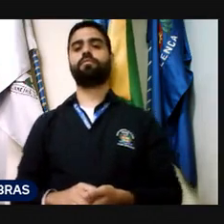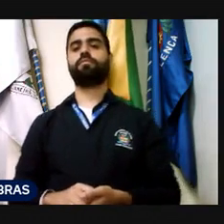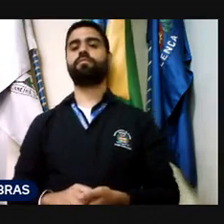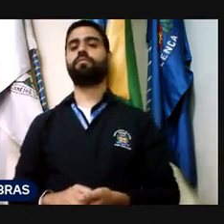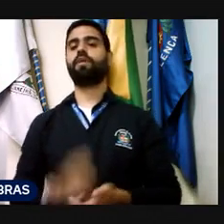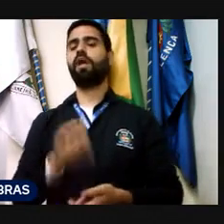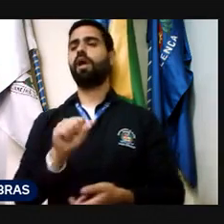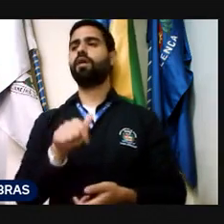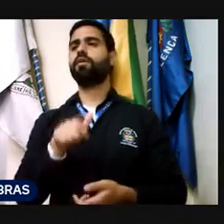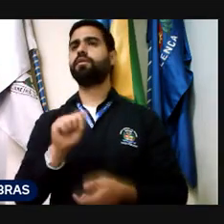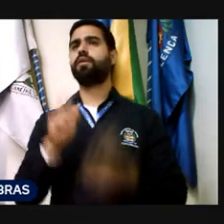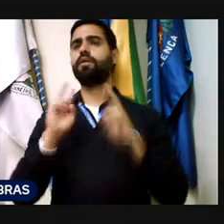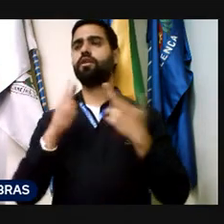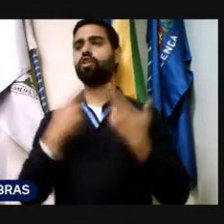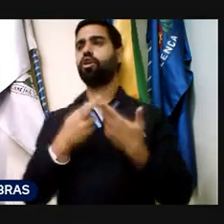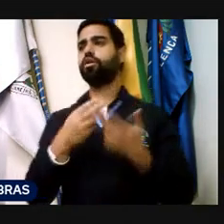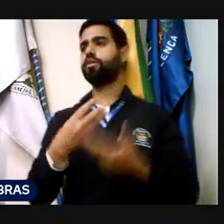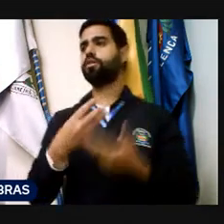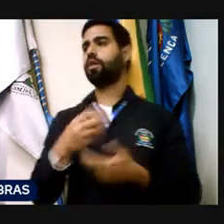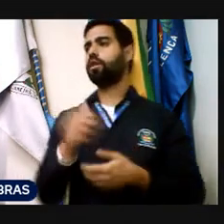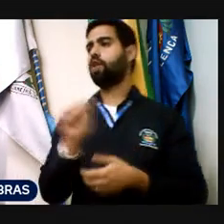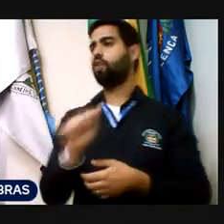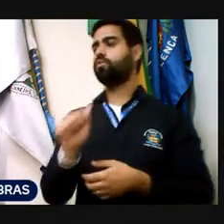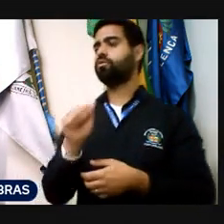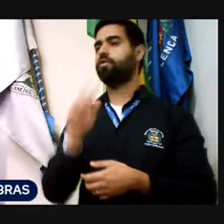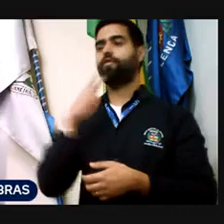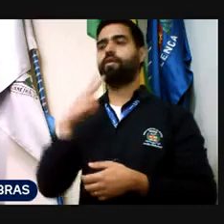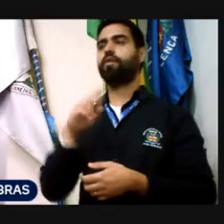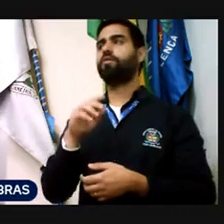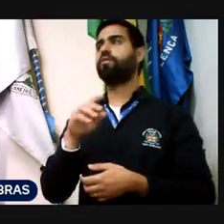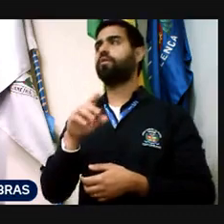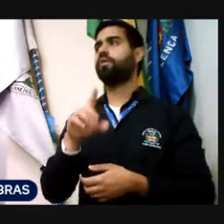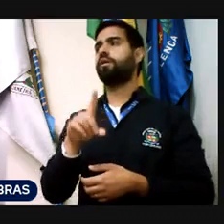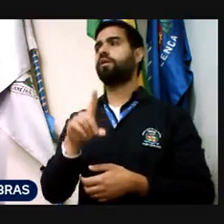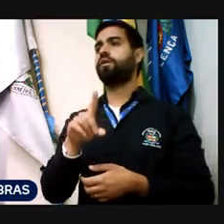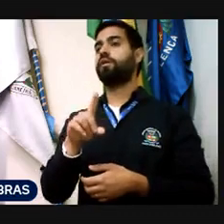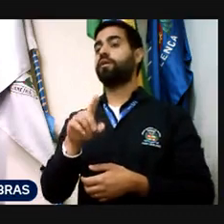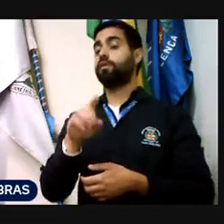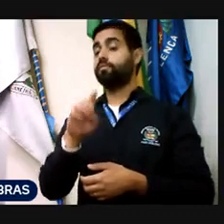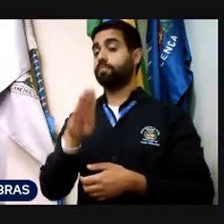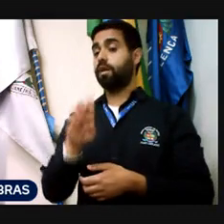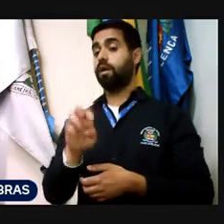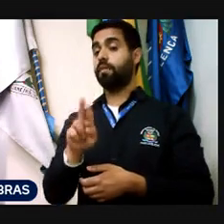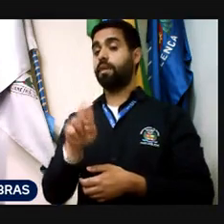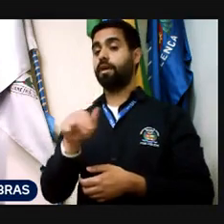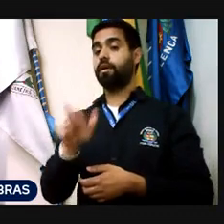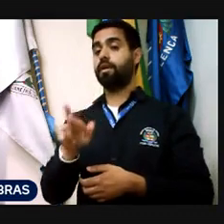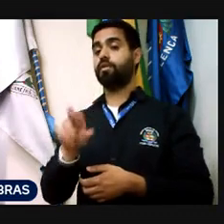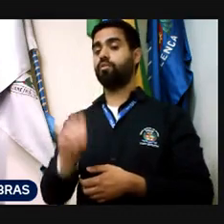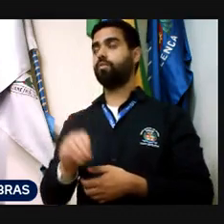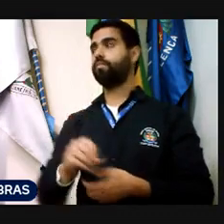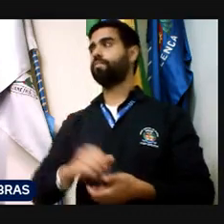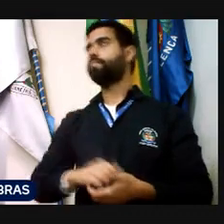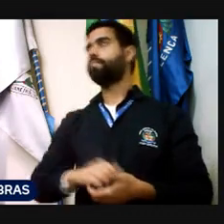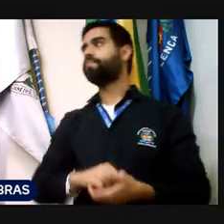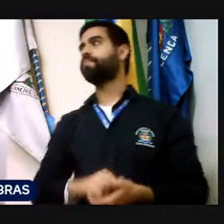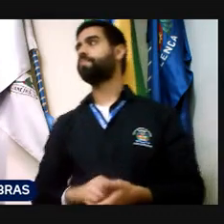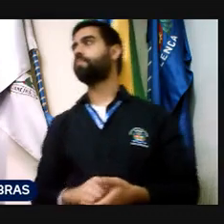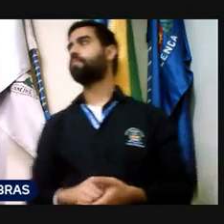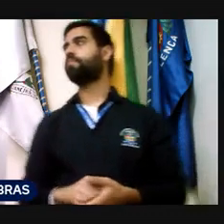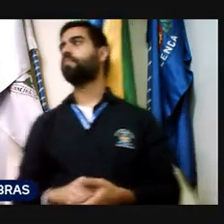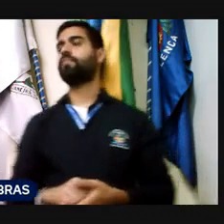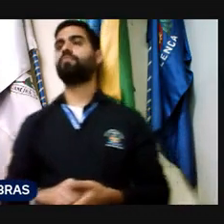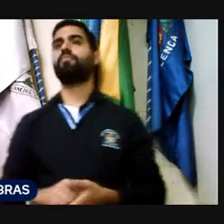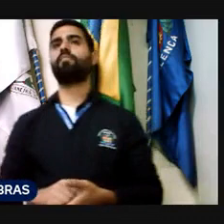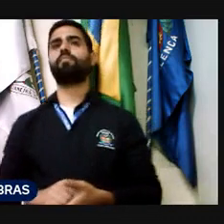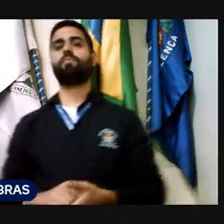das Sessões, 3 de agosto de 2021, vereador Bernardo Machado. Requerimento do vereador